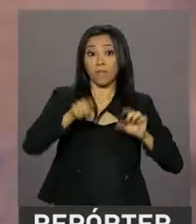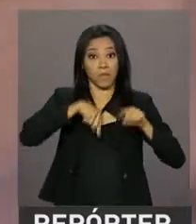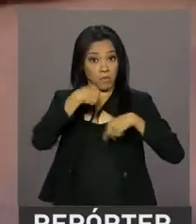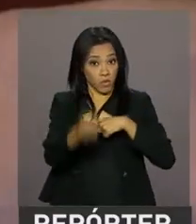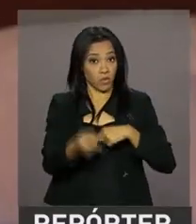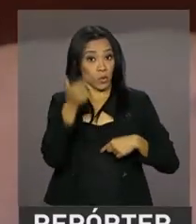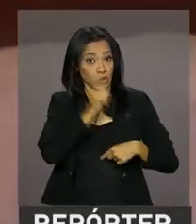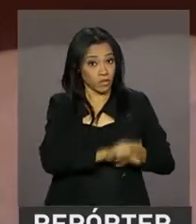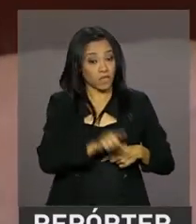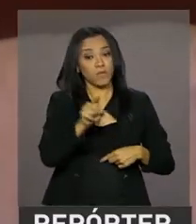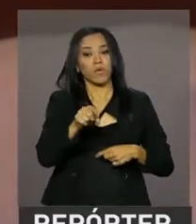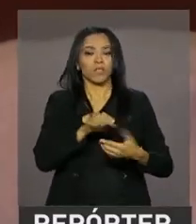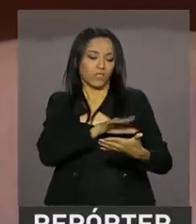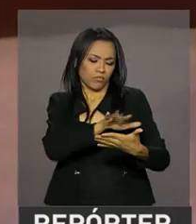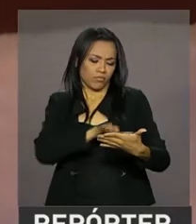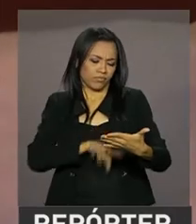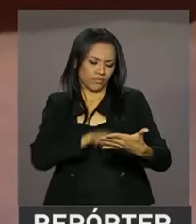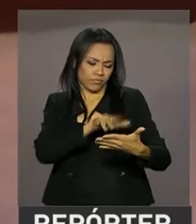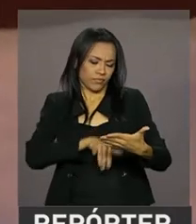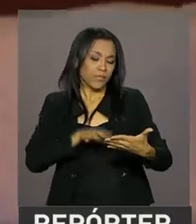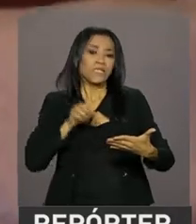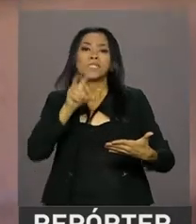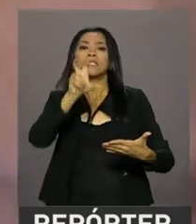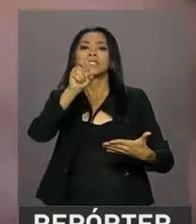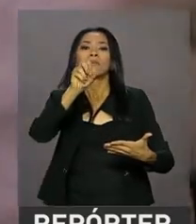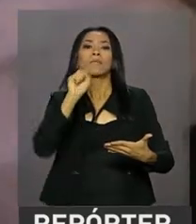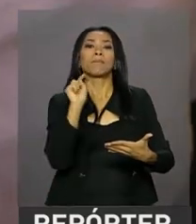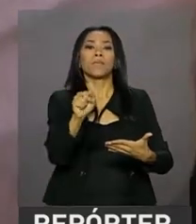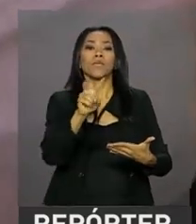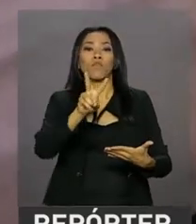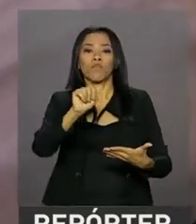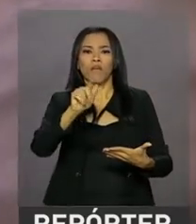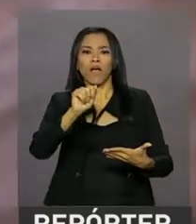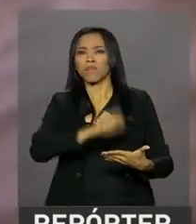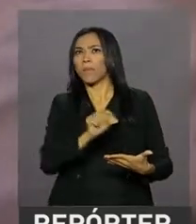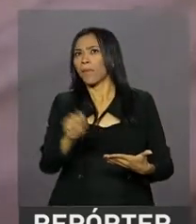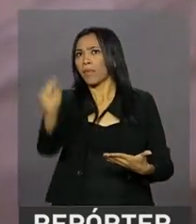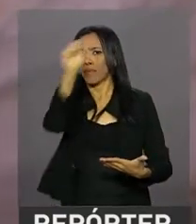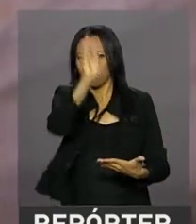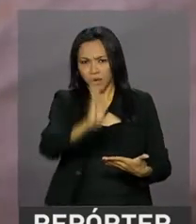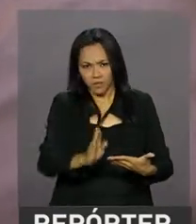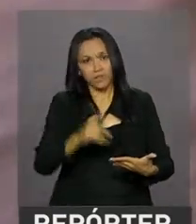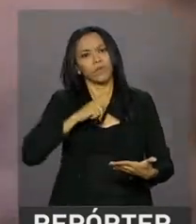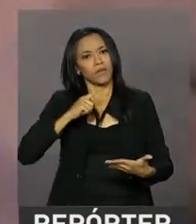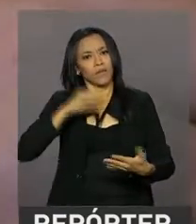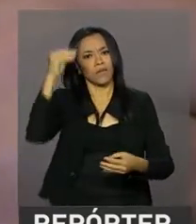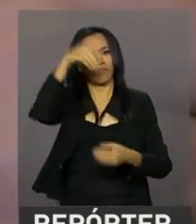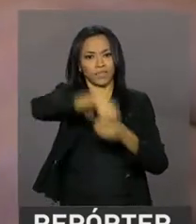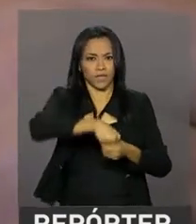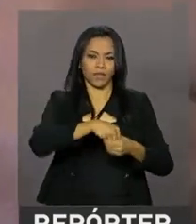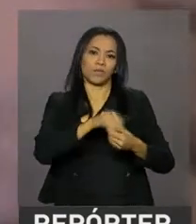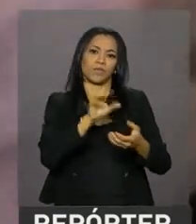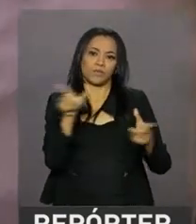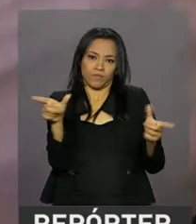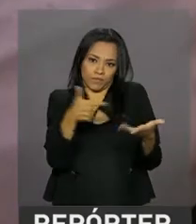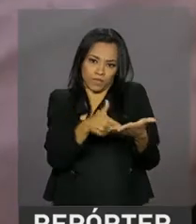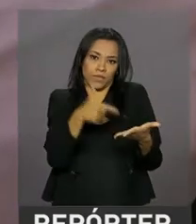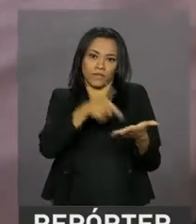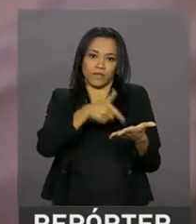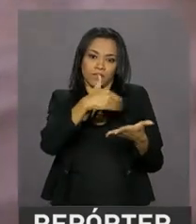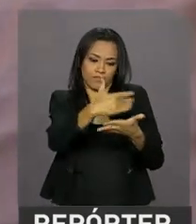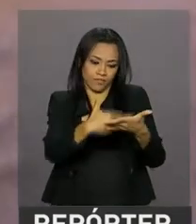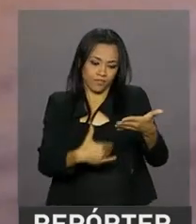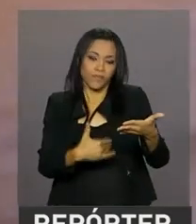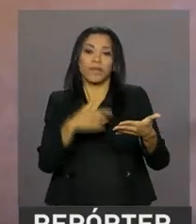pessoa pode consultar as cerca de 50 mil vagas diárias de todo o país que o cine disponibiliza a inserção das